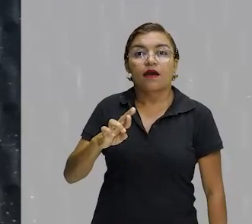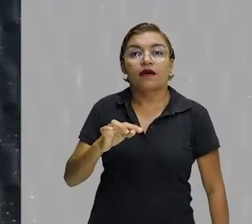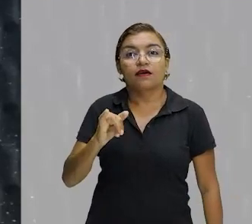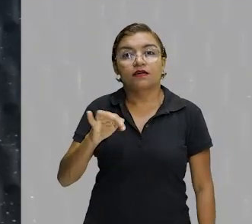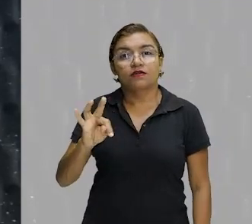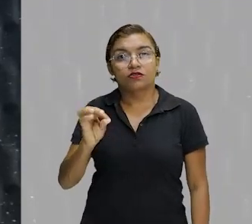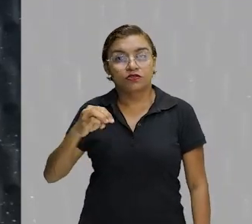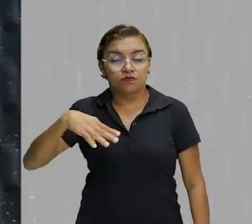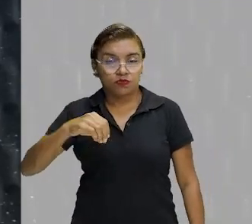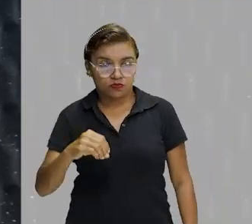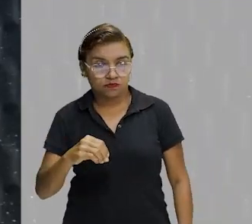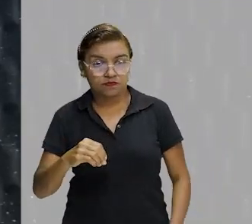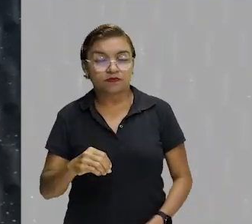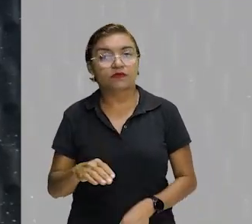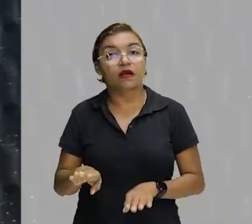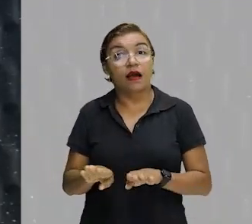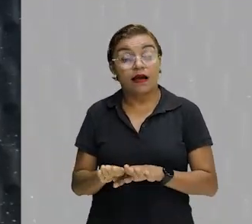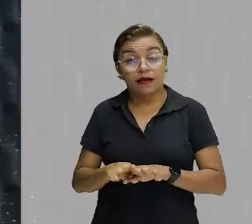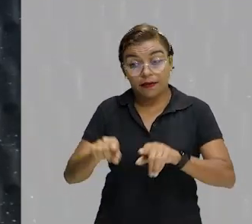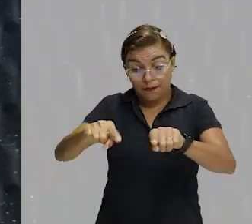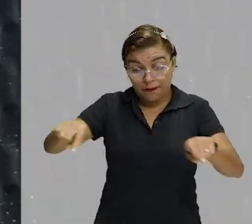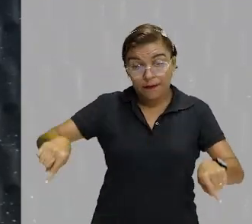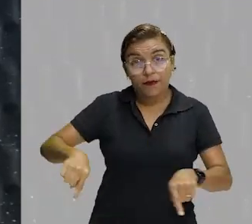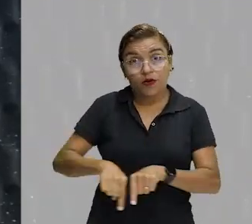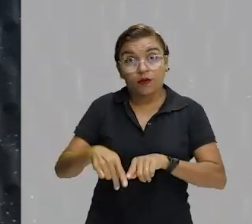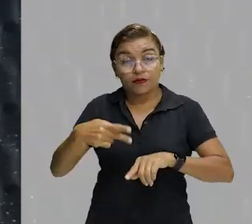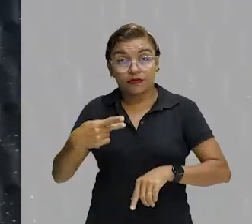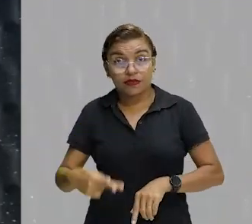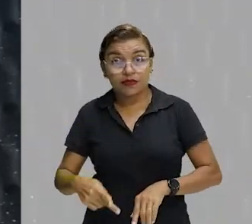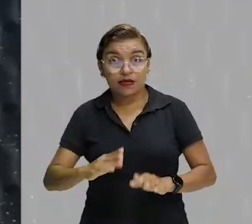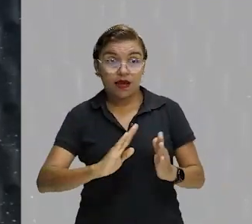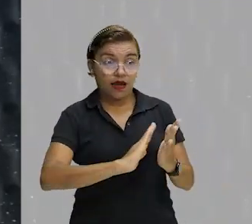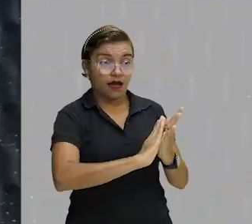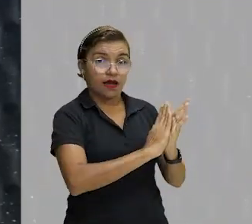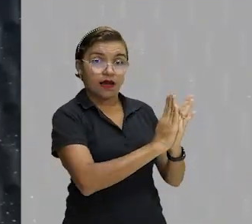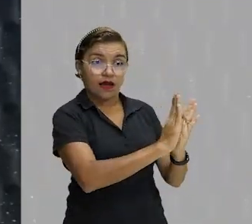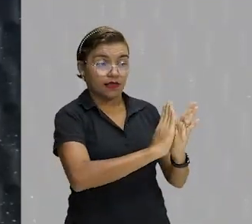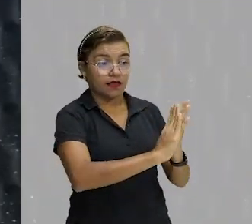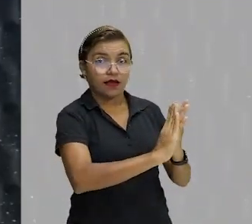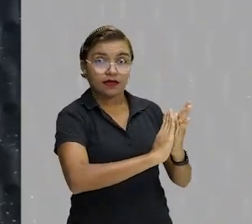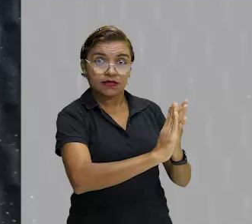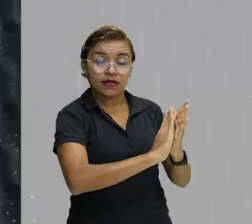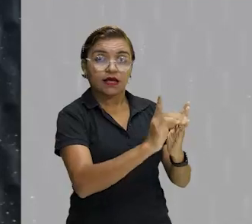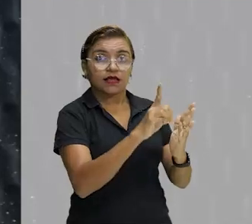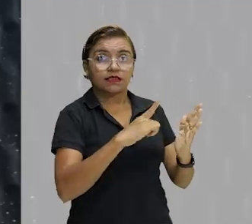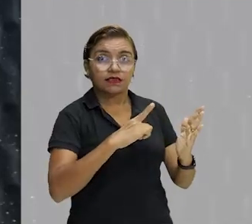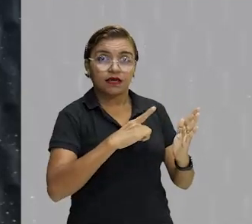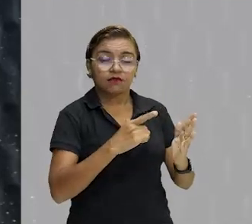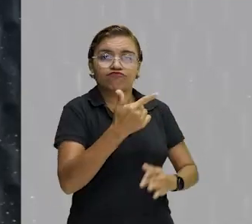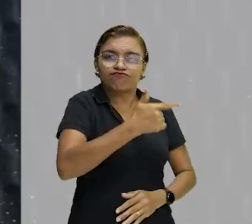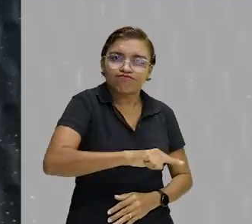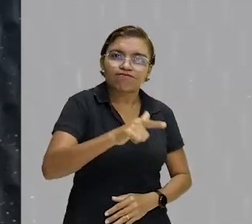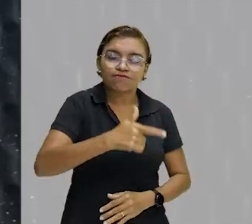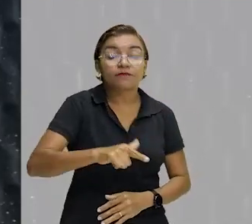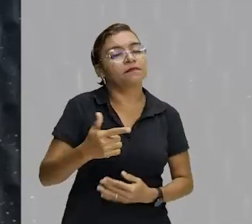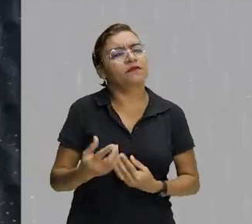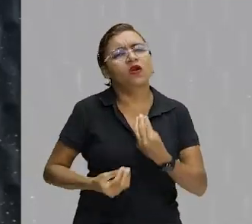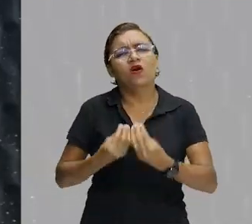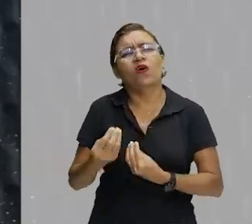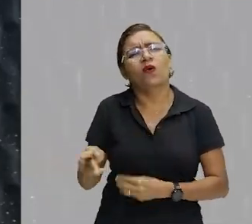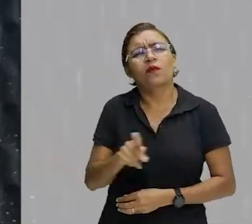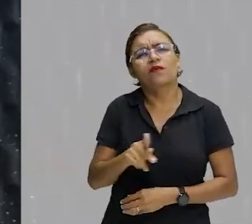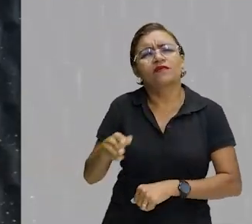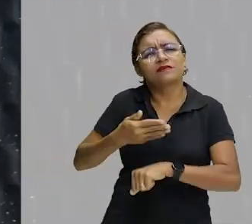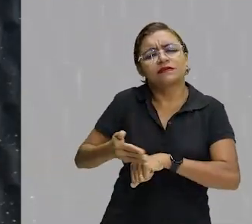nosso revestimento, a estrutura em relevo da espuma segue um ritmo, segue uma sequência. Professor, como é que eu vou usar